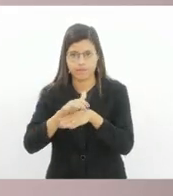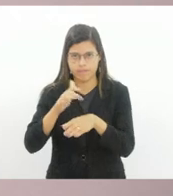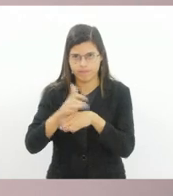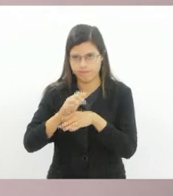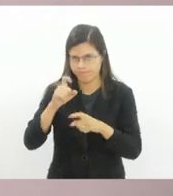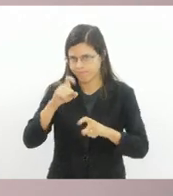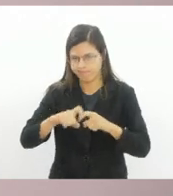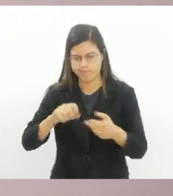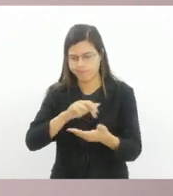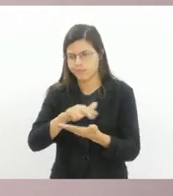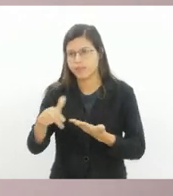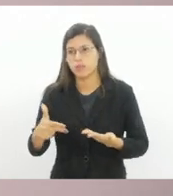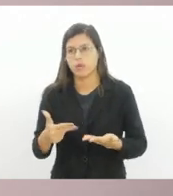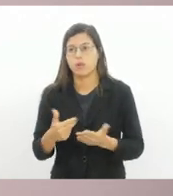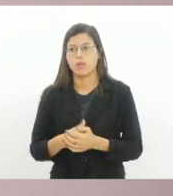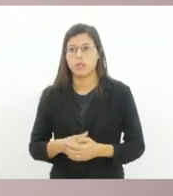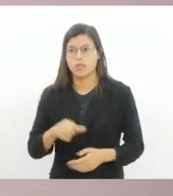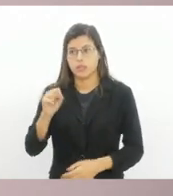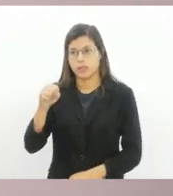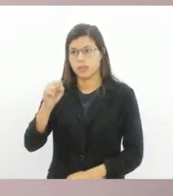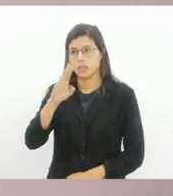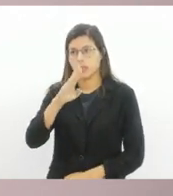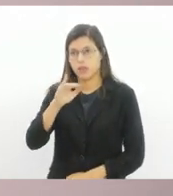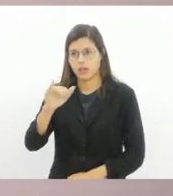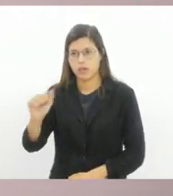sim, a Bia trouxe, né,